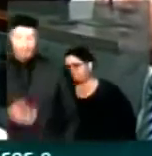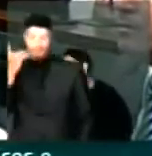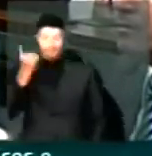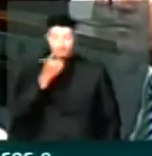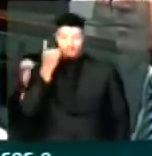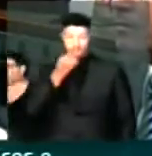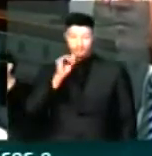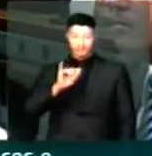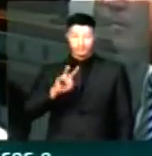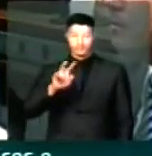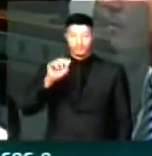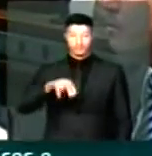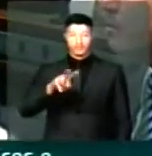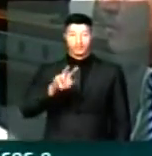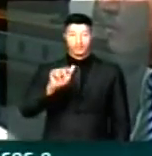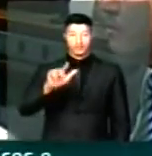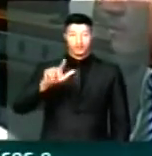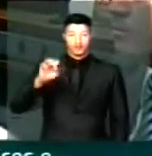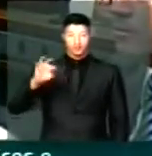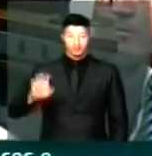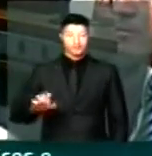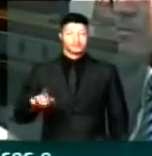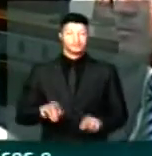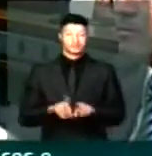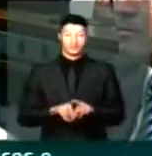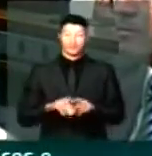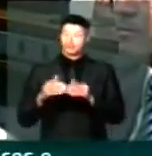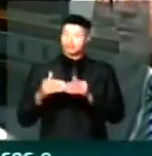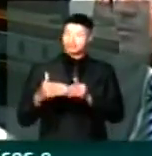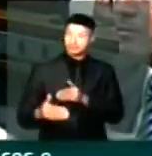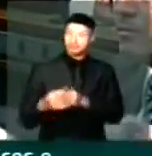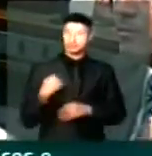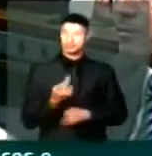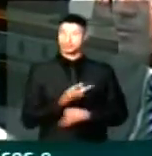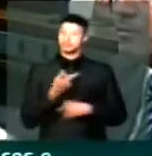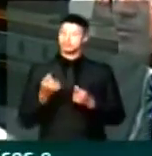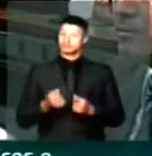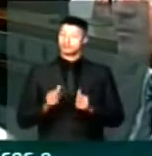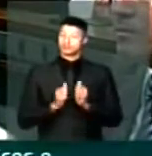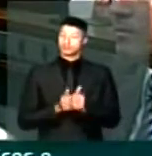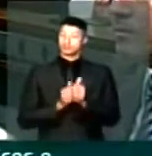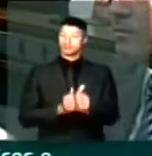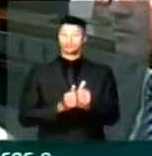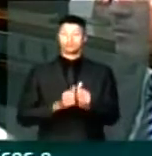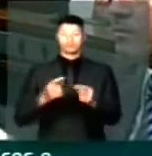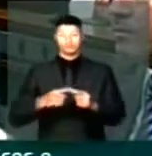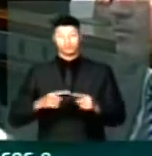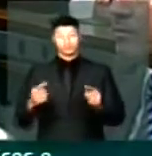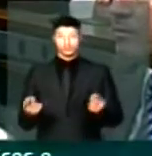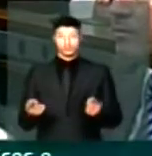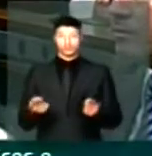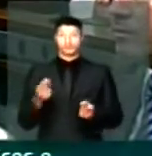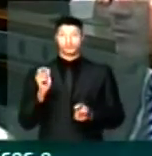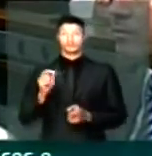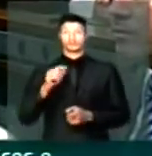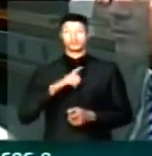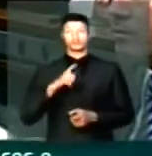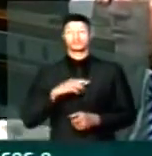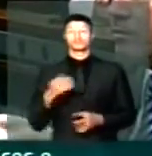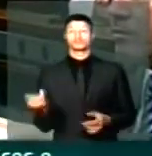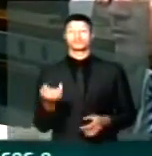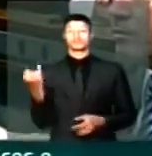Ivan Valente, e o rito segue, o nosso recurso seguirá. No entanto, o que tem